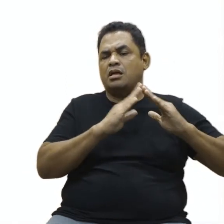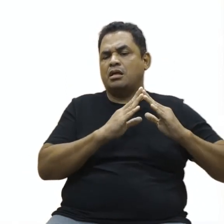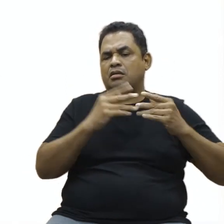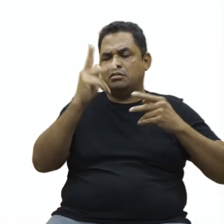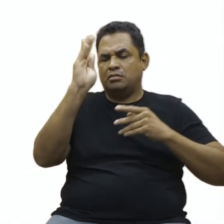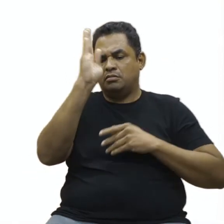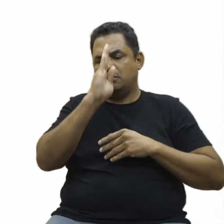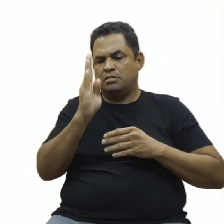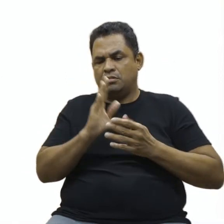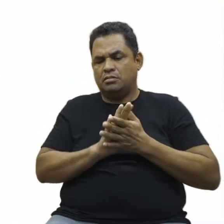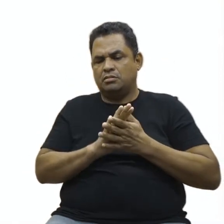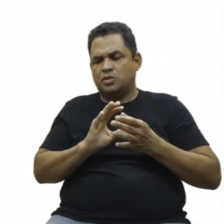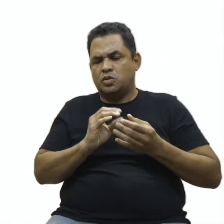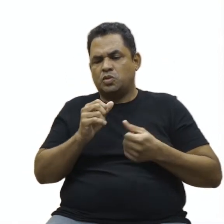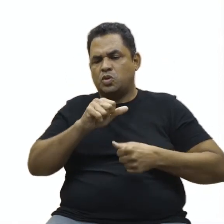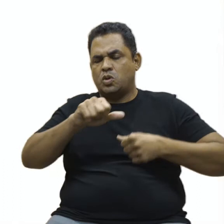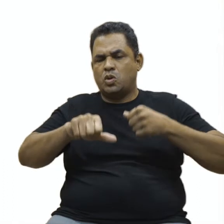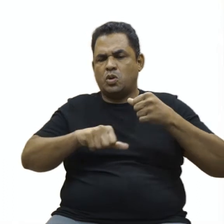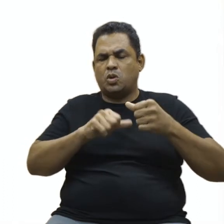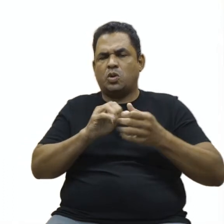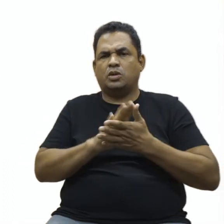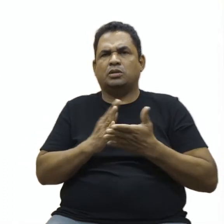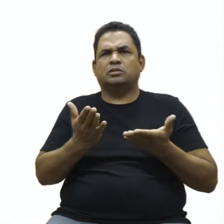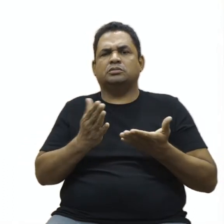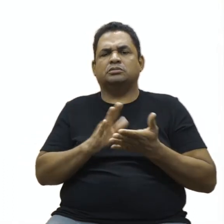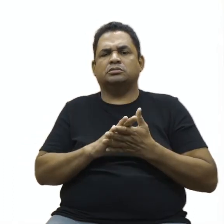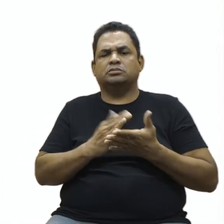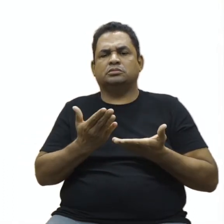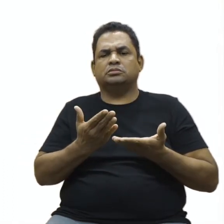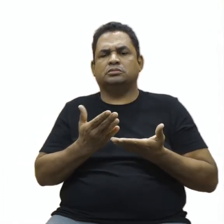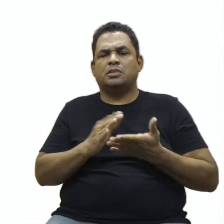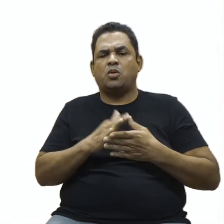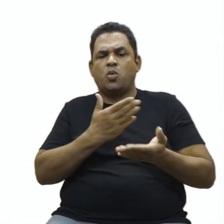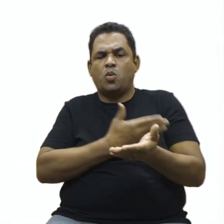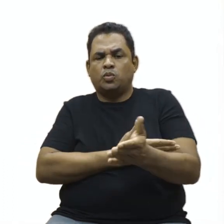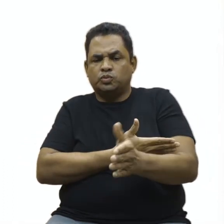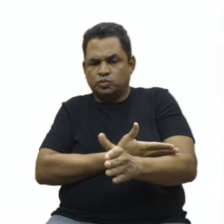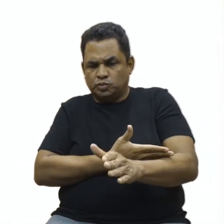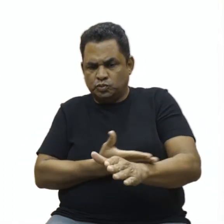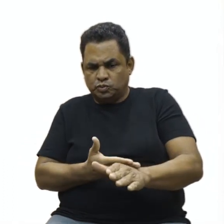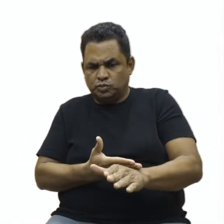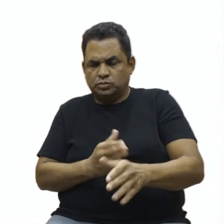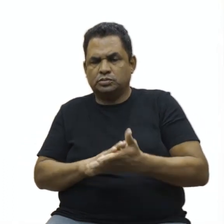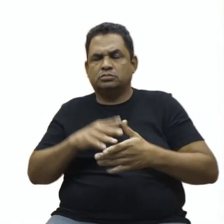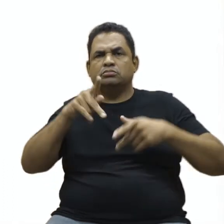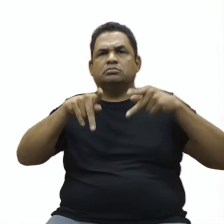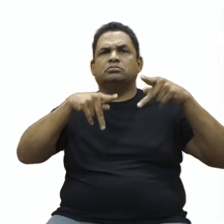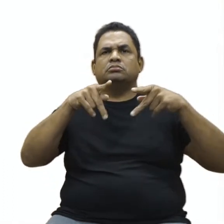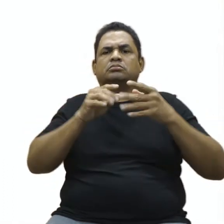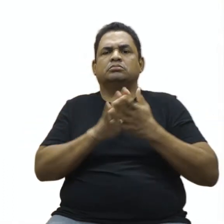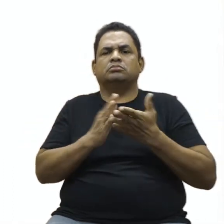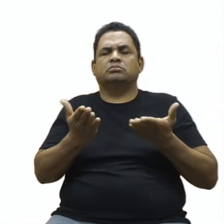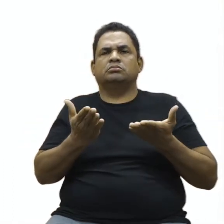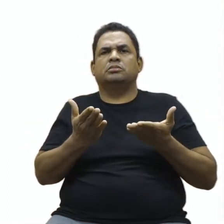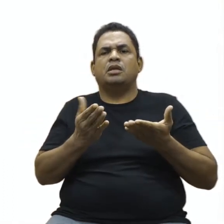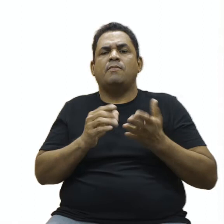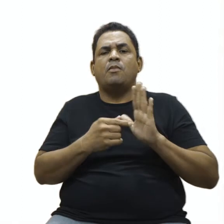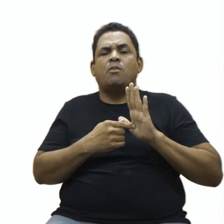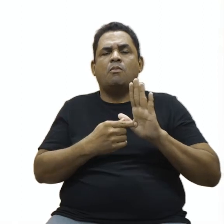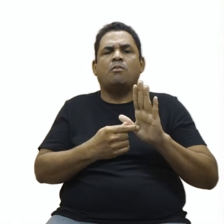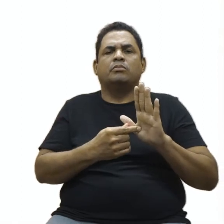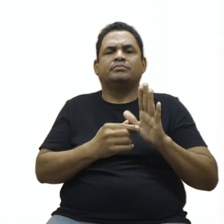mudanças consideráveis nos hábitos da população. Certos episódios da história brasileira revelaram